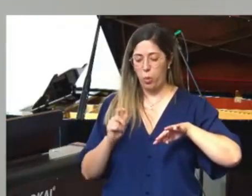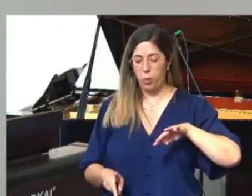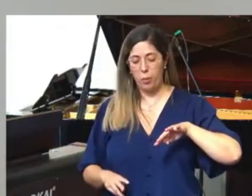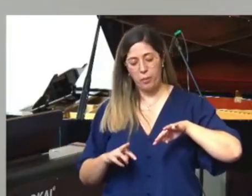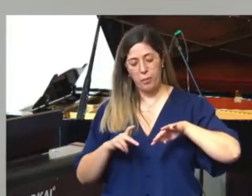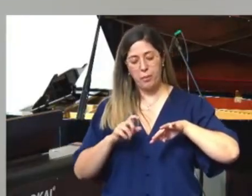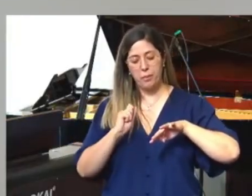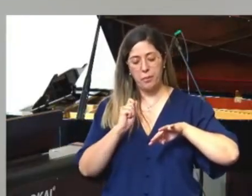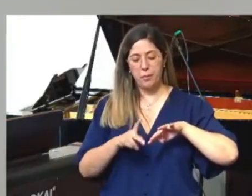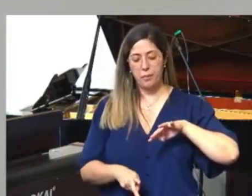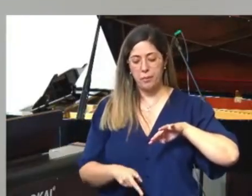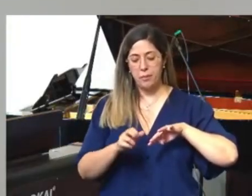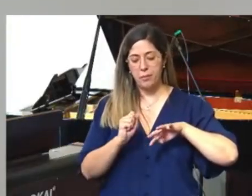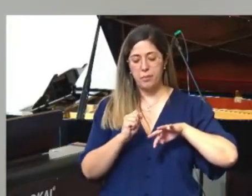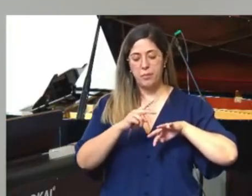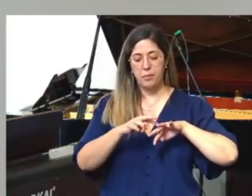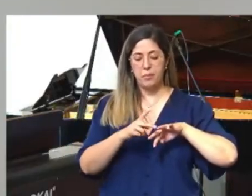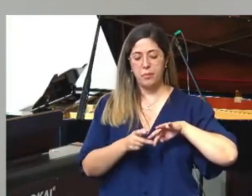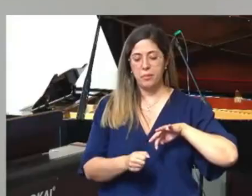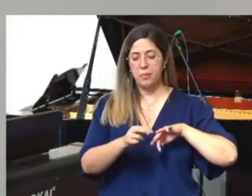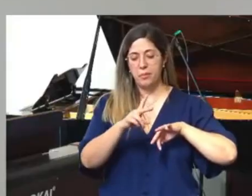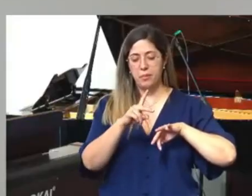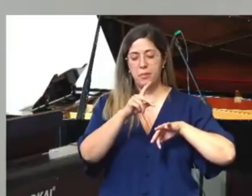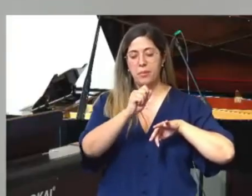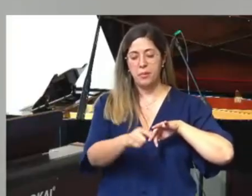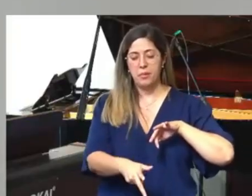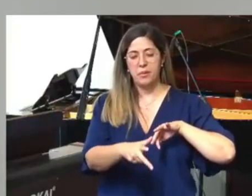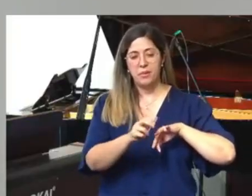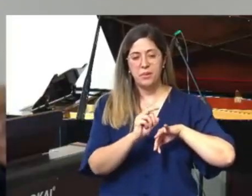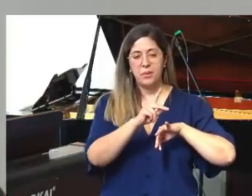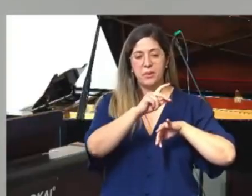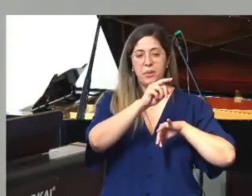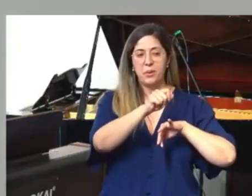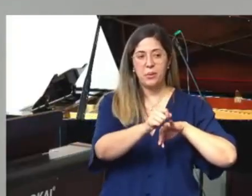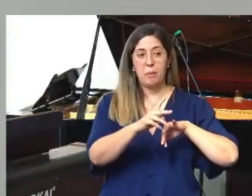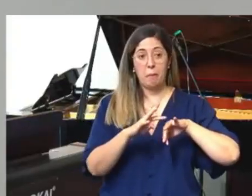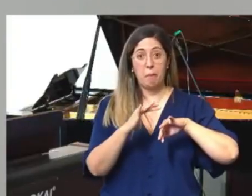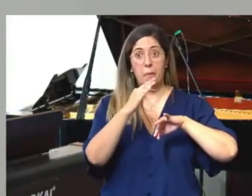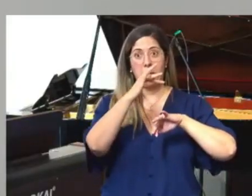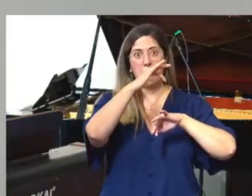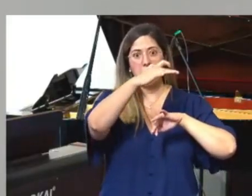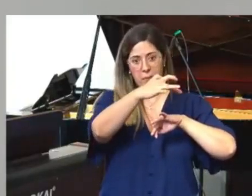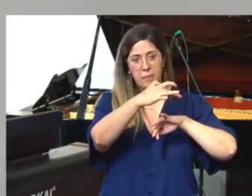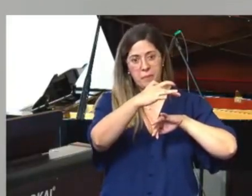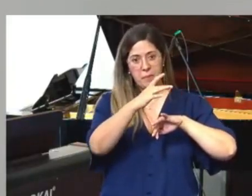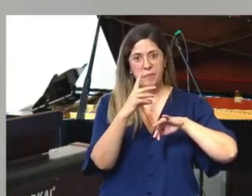Continuamente, progressivamente, uma escada. E cada vez mais ele está mais alto.